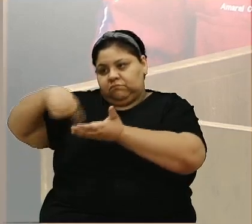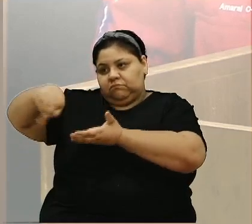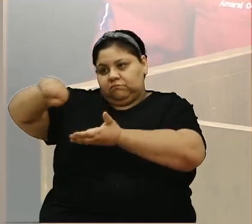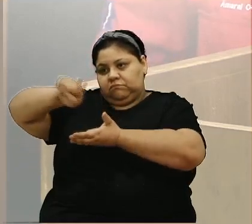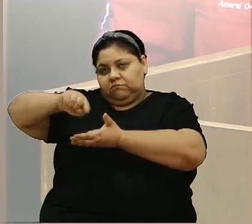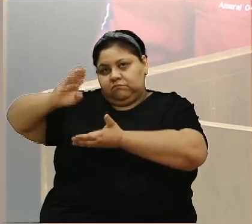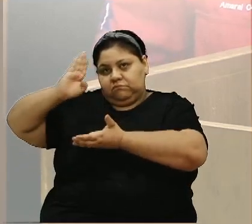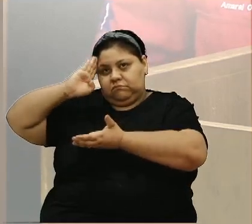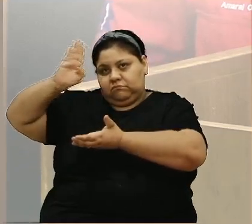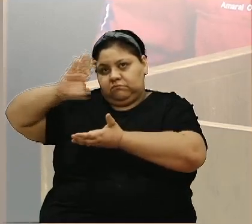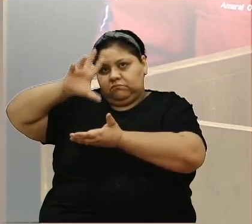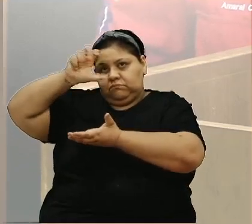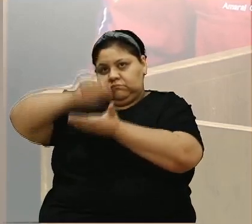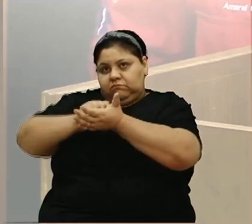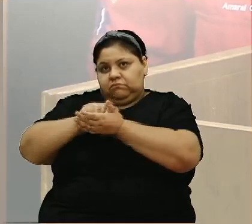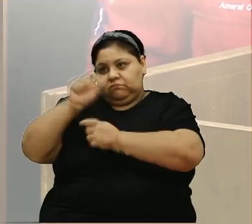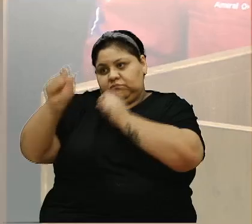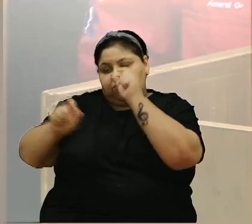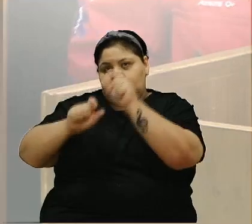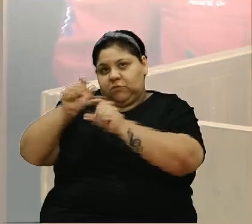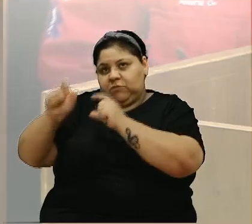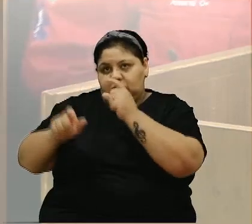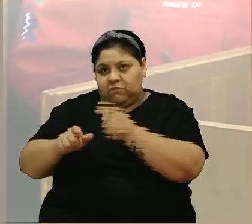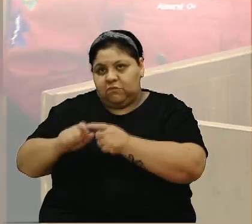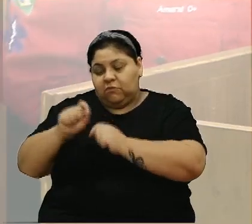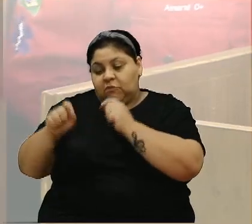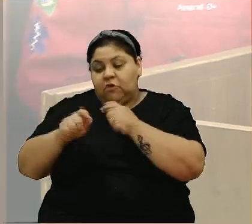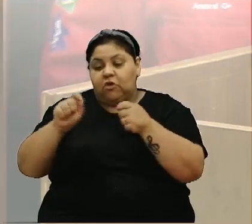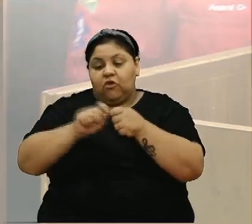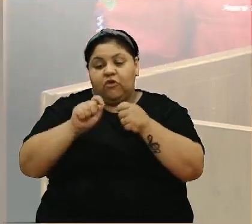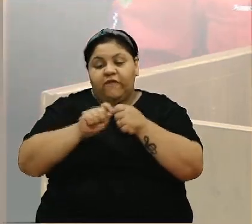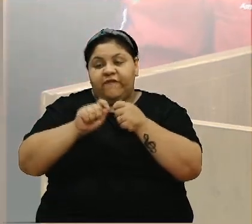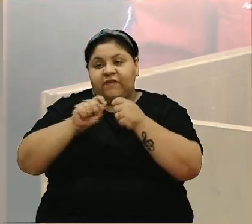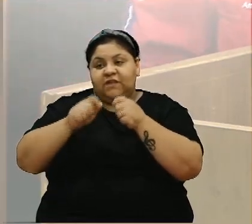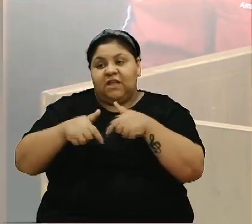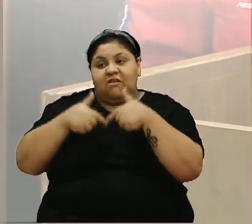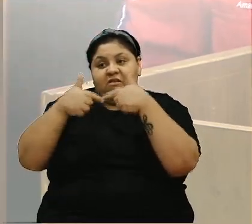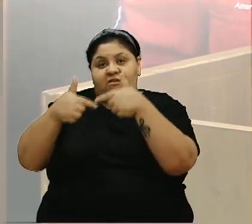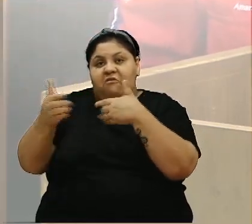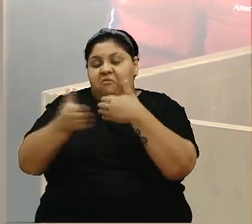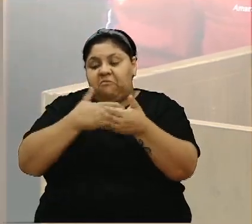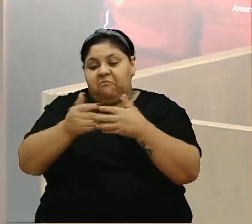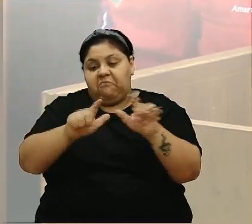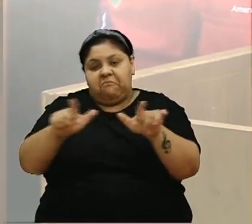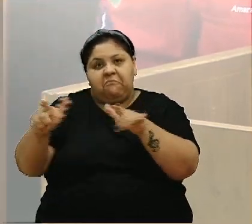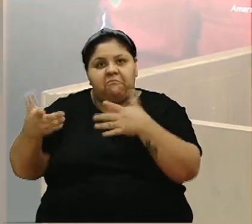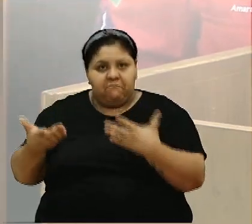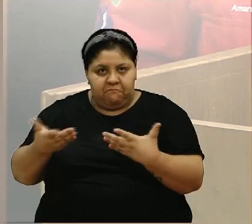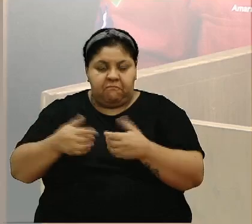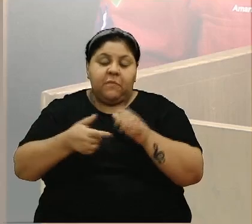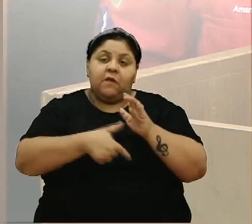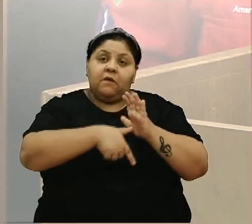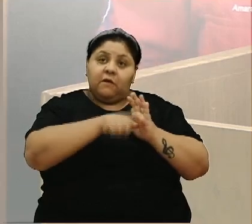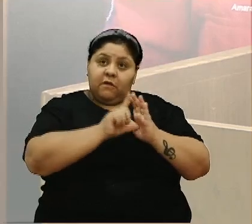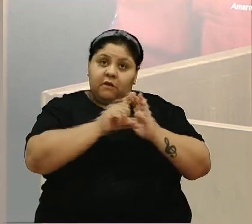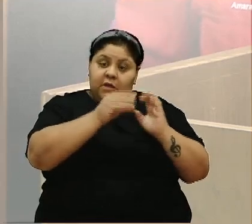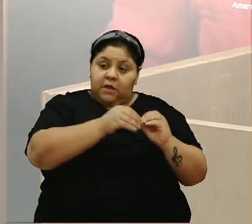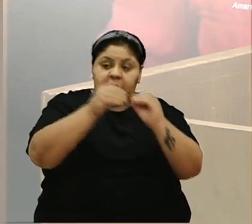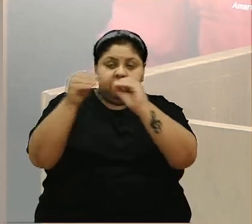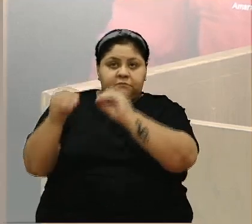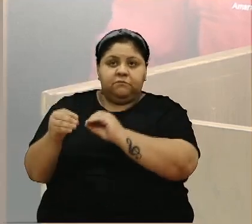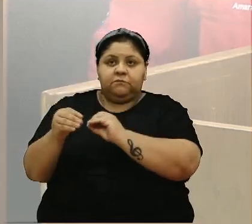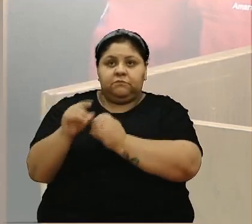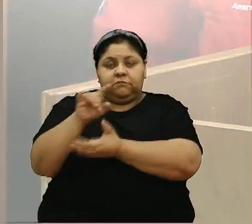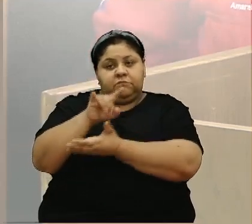quartel, cadastro, quem somos, o que somos e o que estamos indo fazer, então, em qualquer local. Antes da gente deslocar,